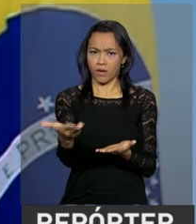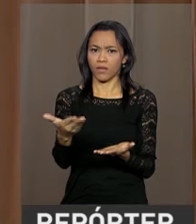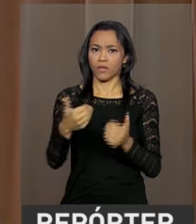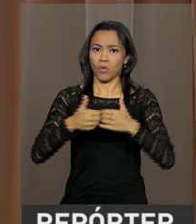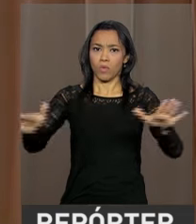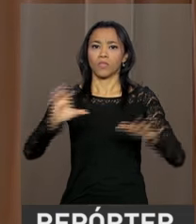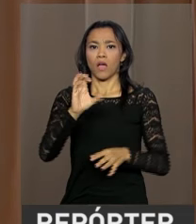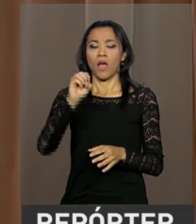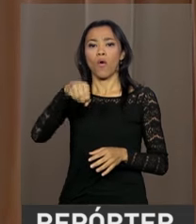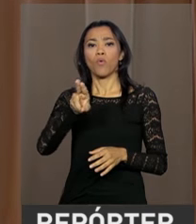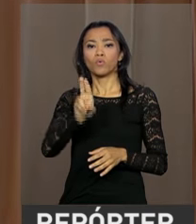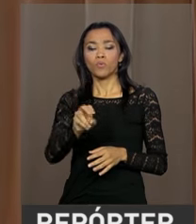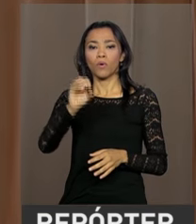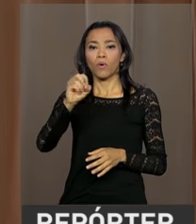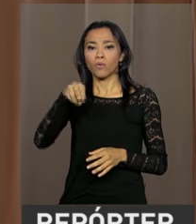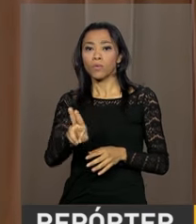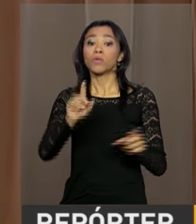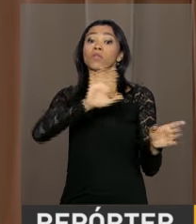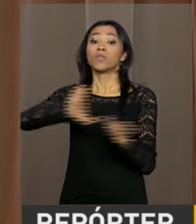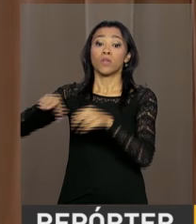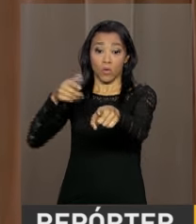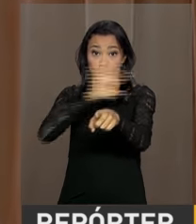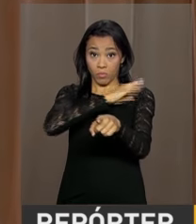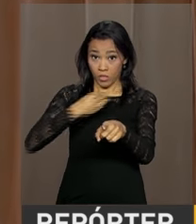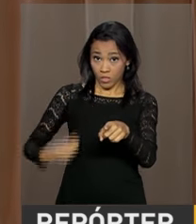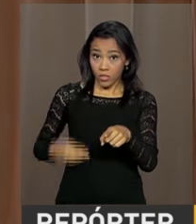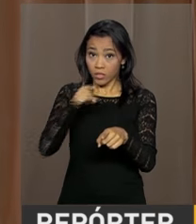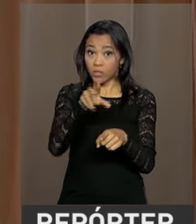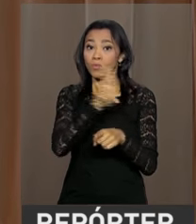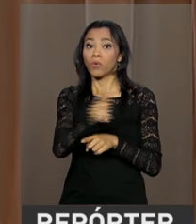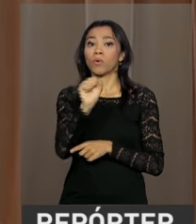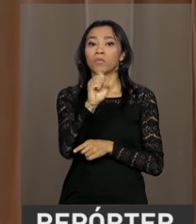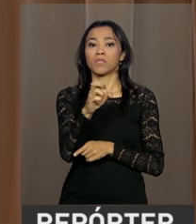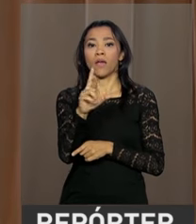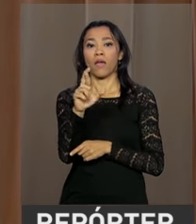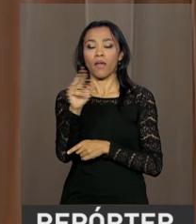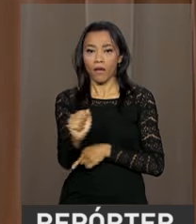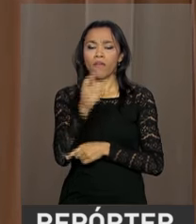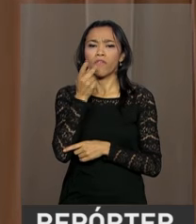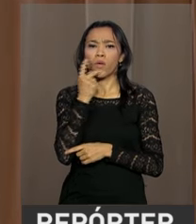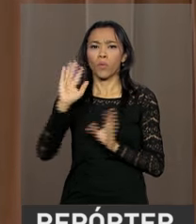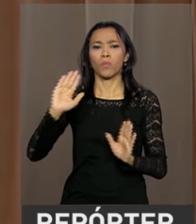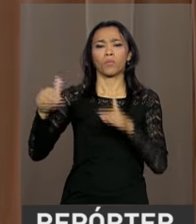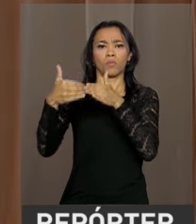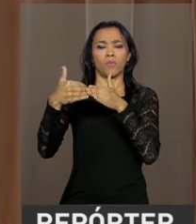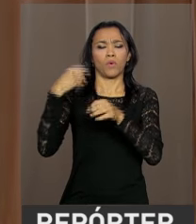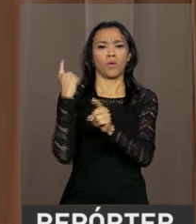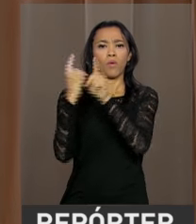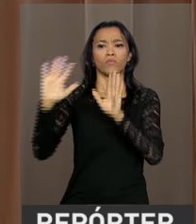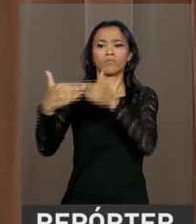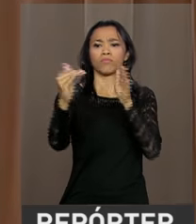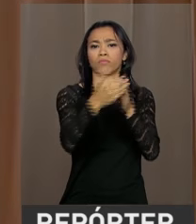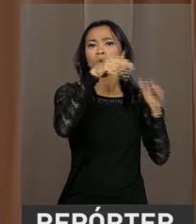ONU. Já o ministro das Relações Exteriores, José Serra, disse que em encontro que teve com chanceleres dos países